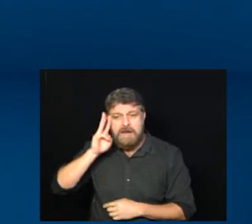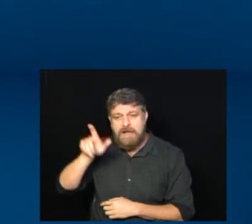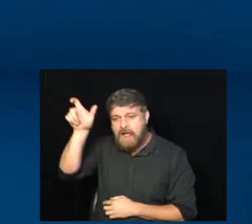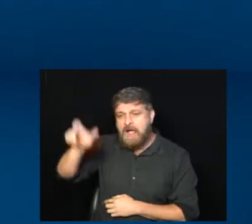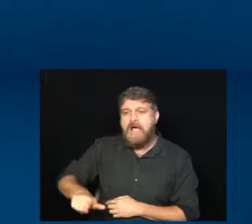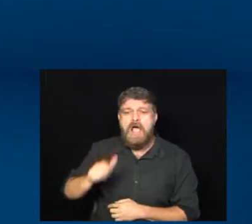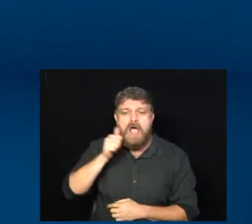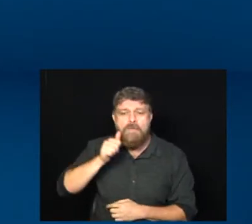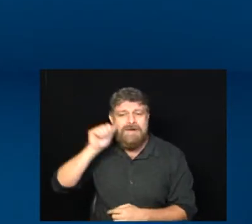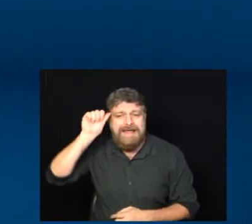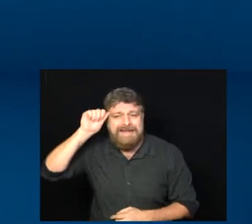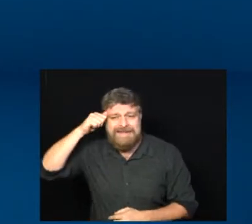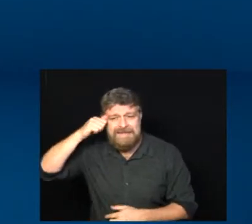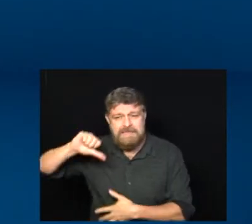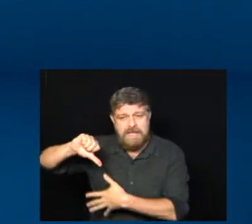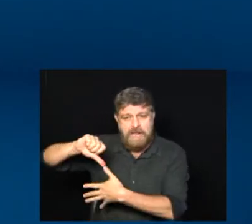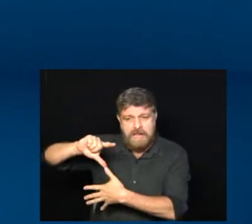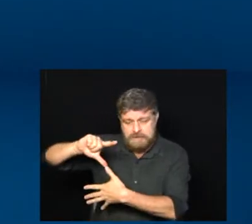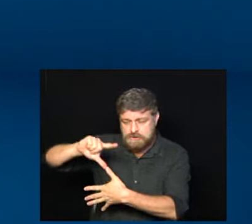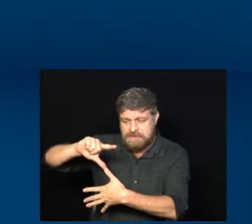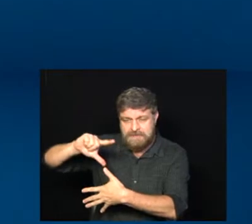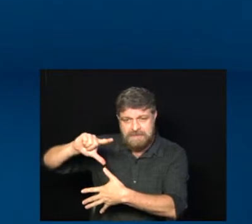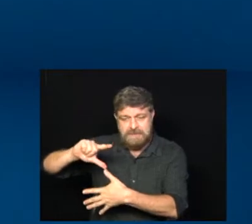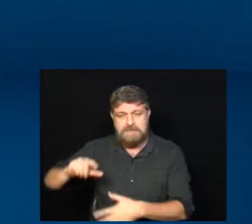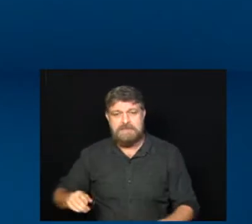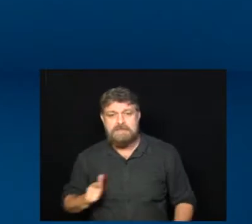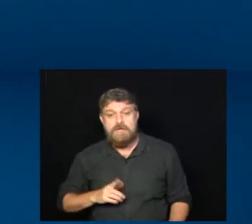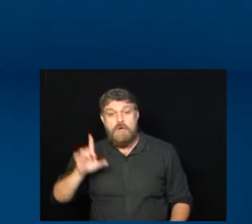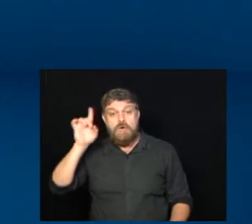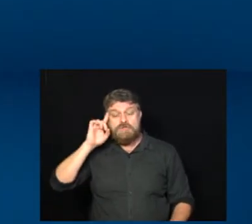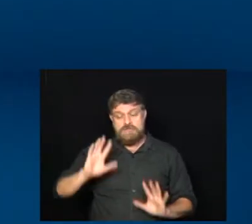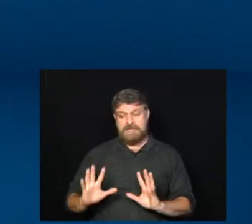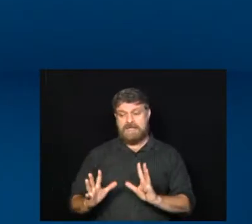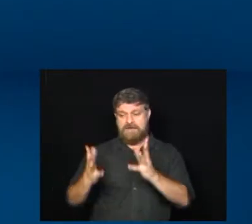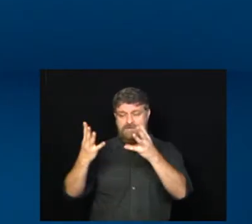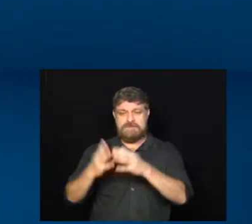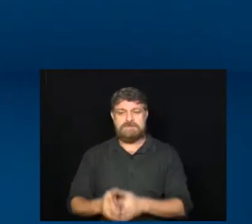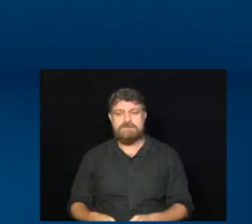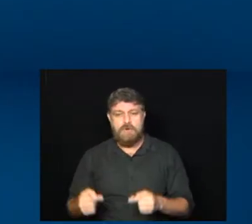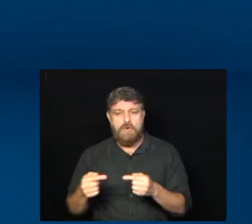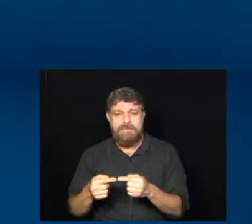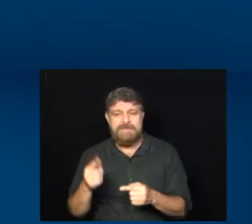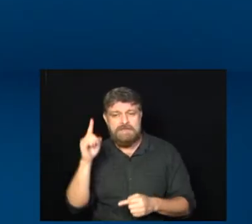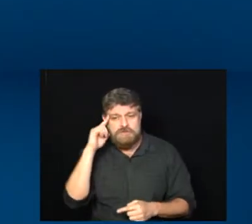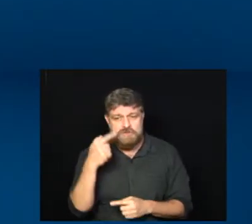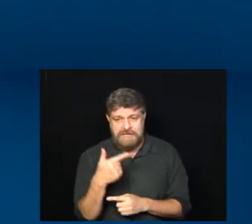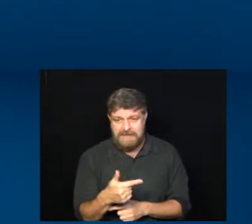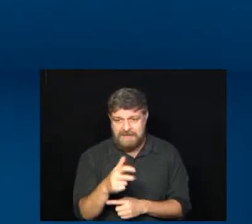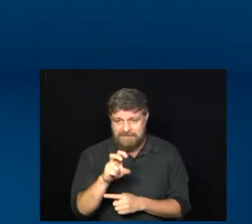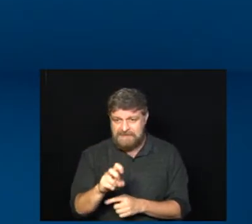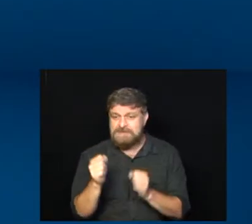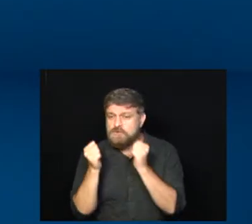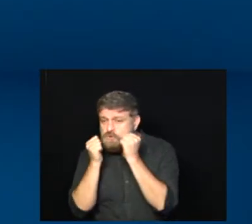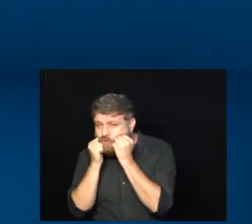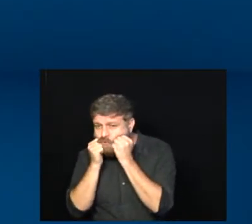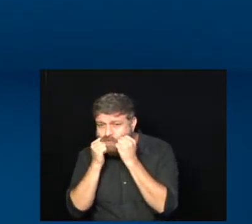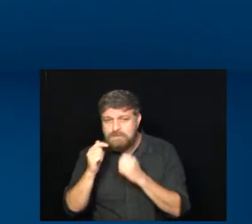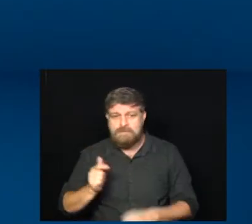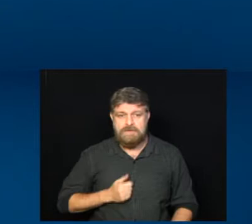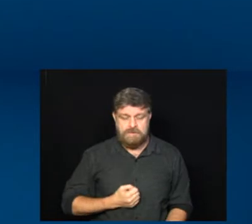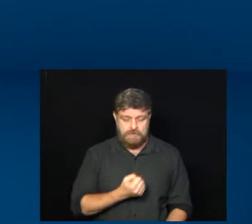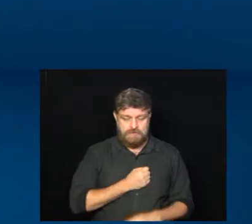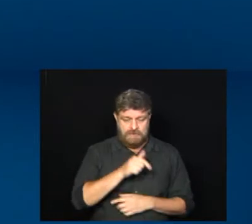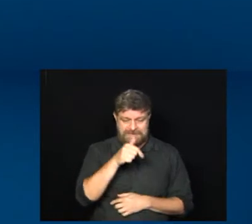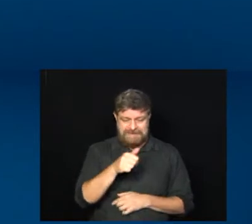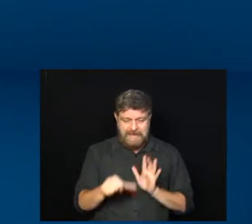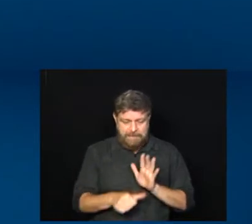negras latino-americanas e caribenhas. O dia que é comemorado é o dia 25 de julho. O item 7 é a primeira discussão